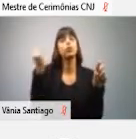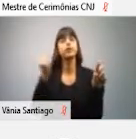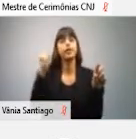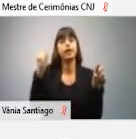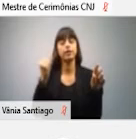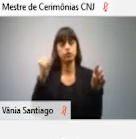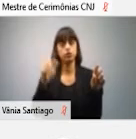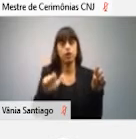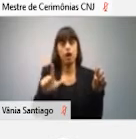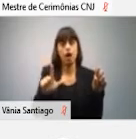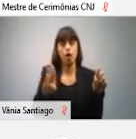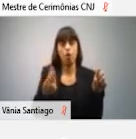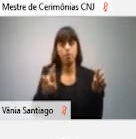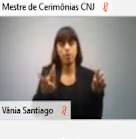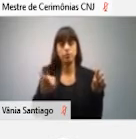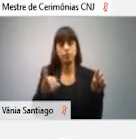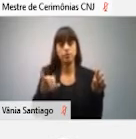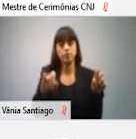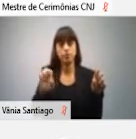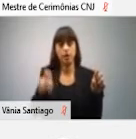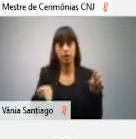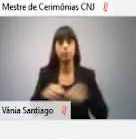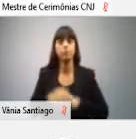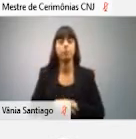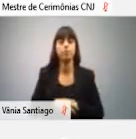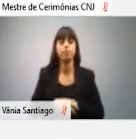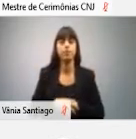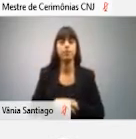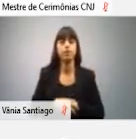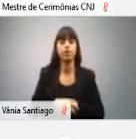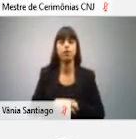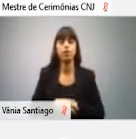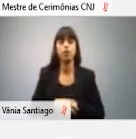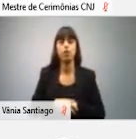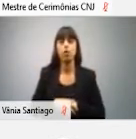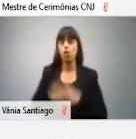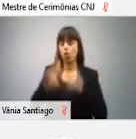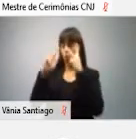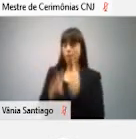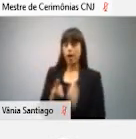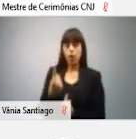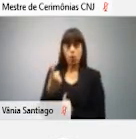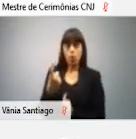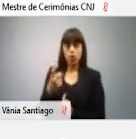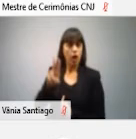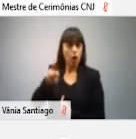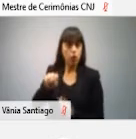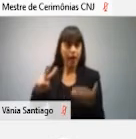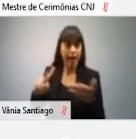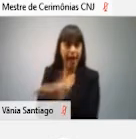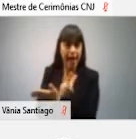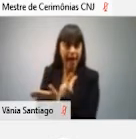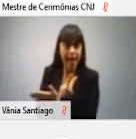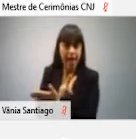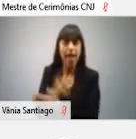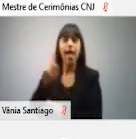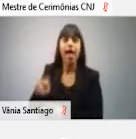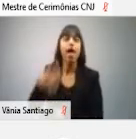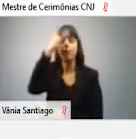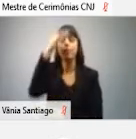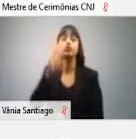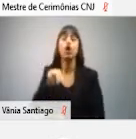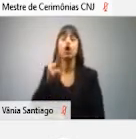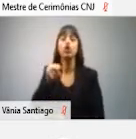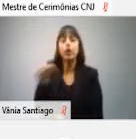nessa discussão que a gente está tendo. Que o único homem que está isento de erros é aquele que não arrisca acertar. E nós